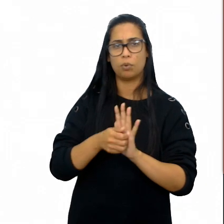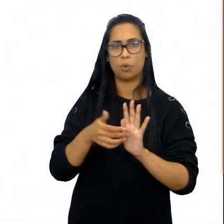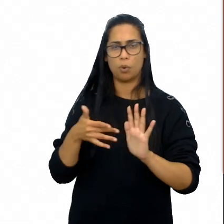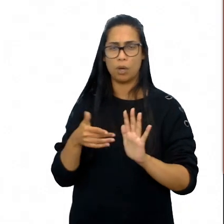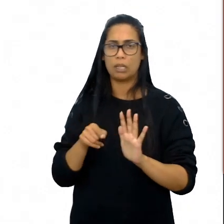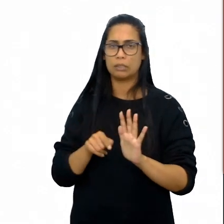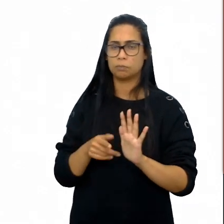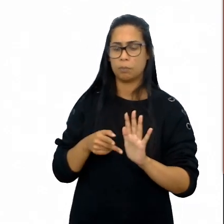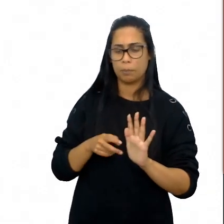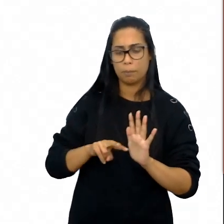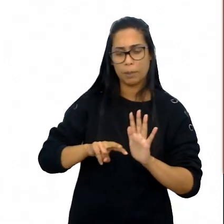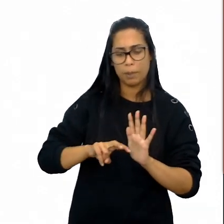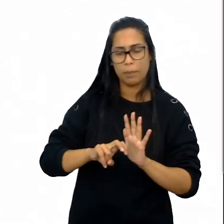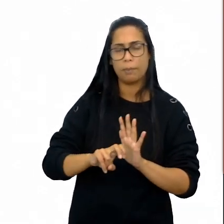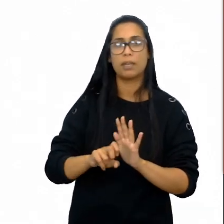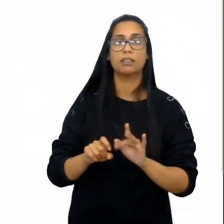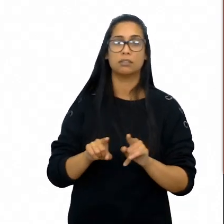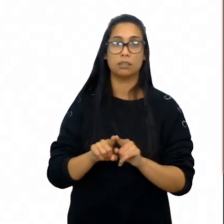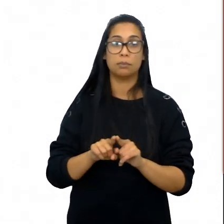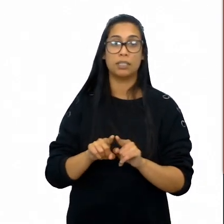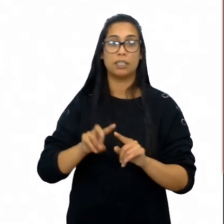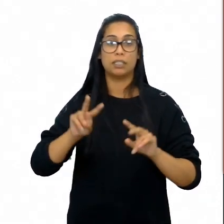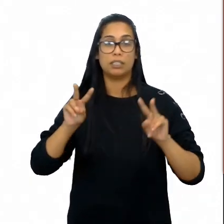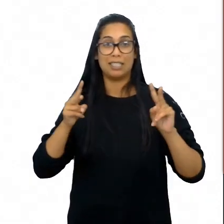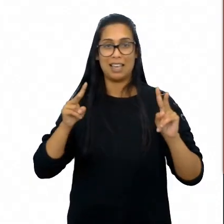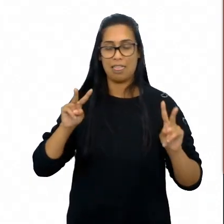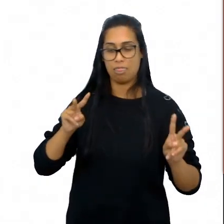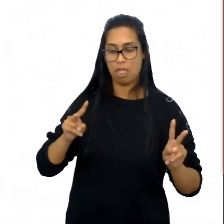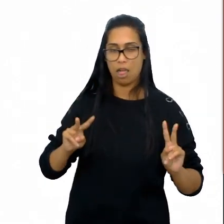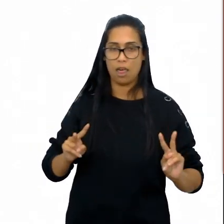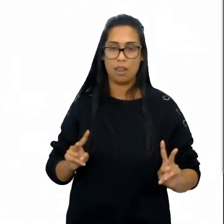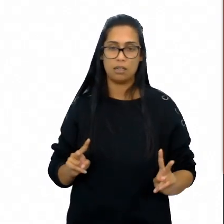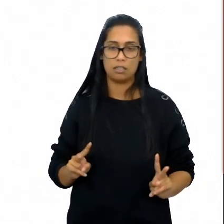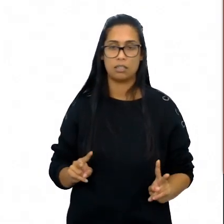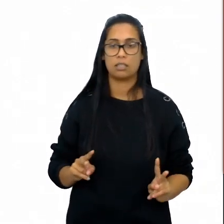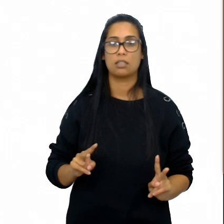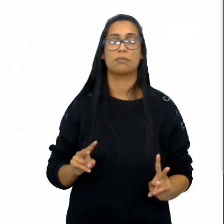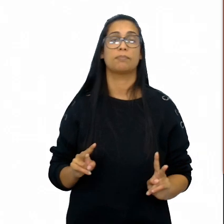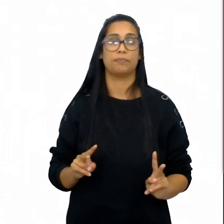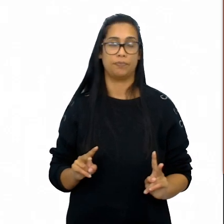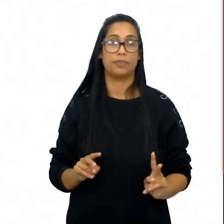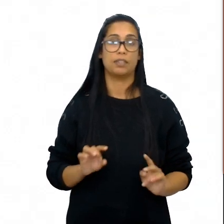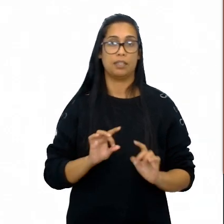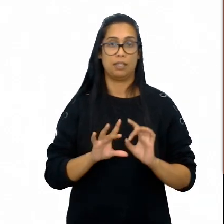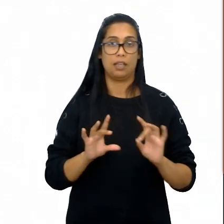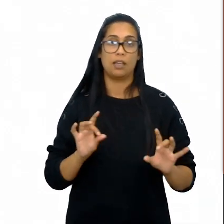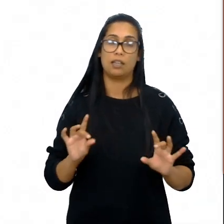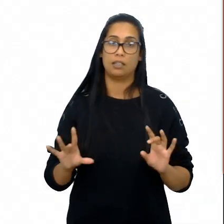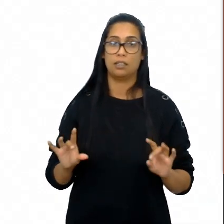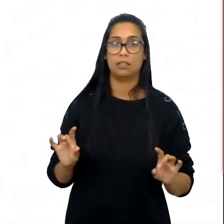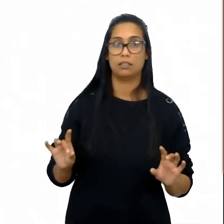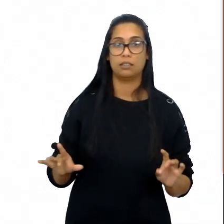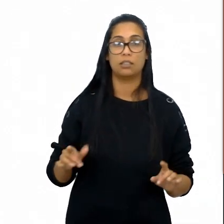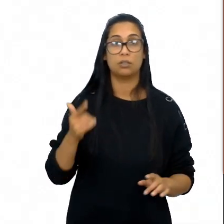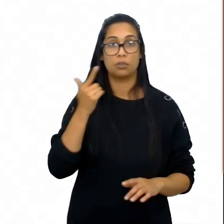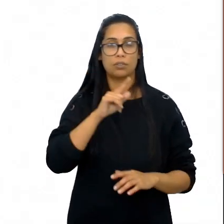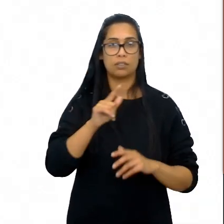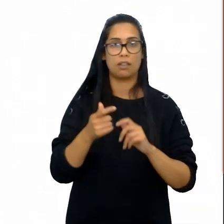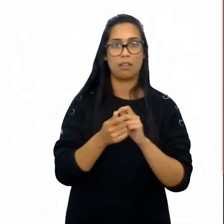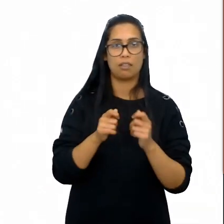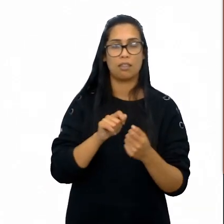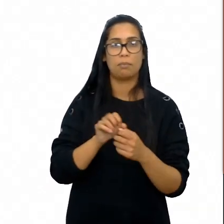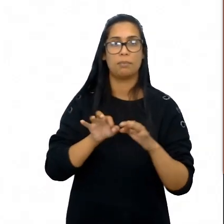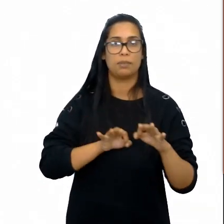e utilizar as análises obtidas durante a exploração do documento curricular é de forma utilizá-las no